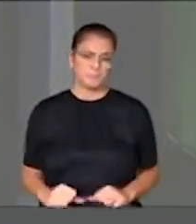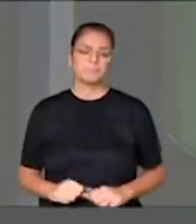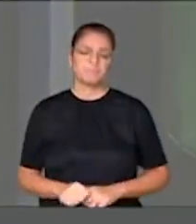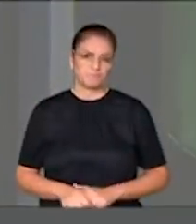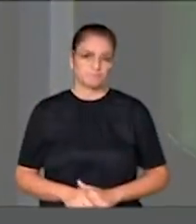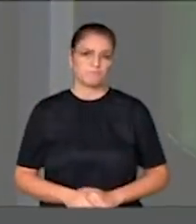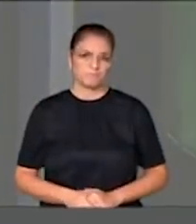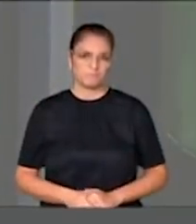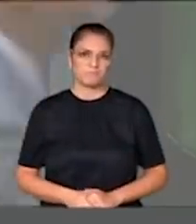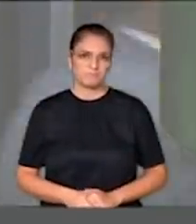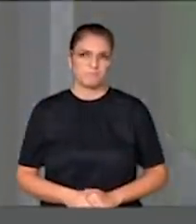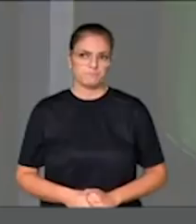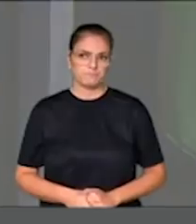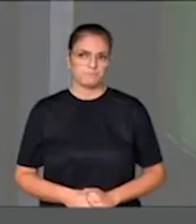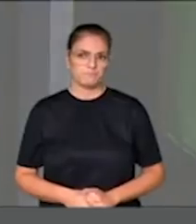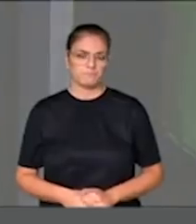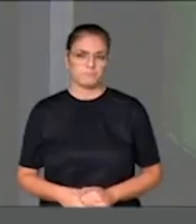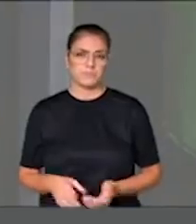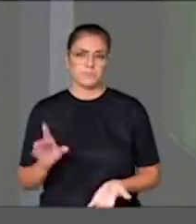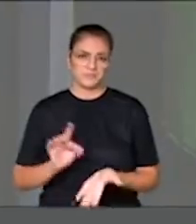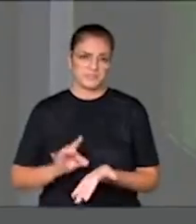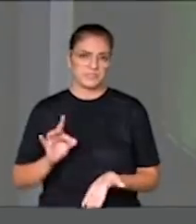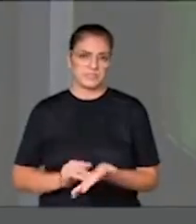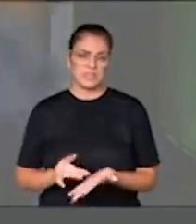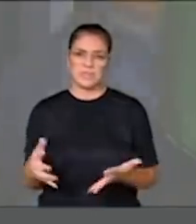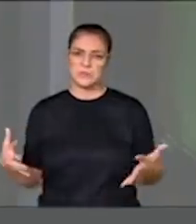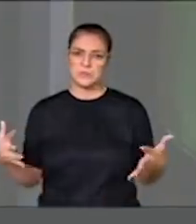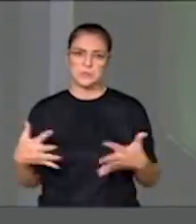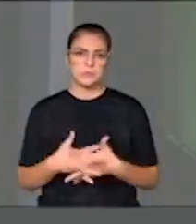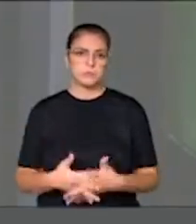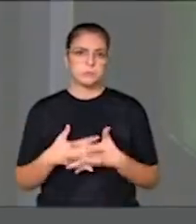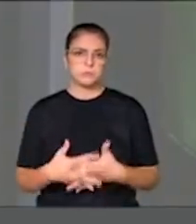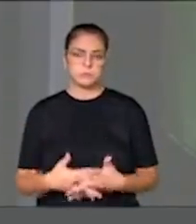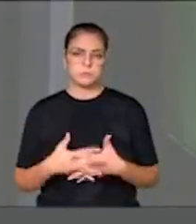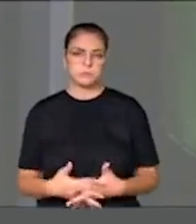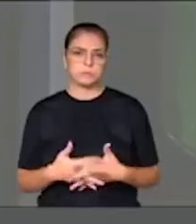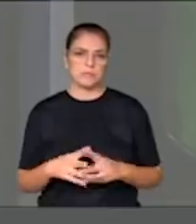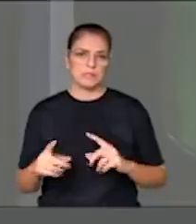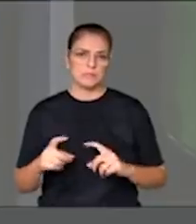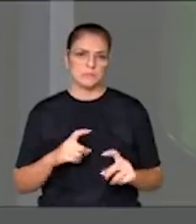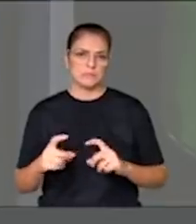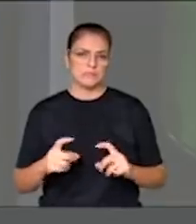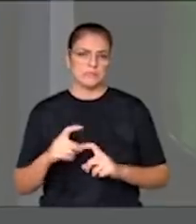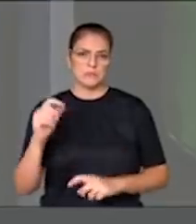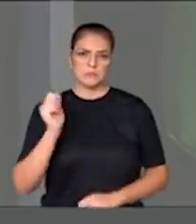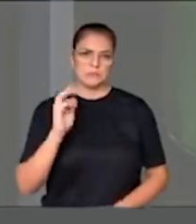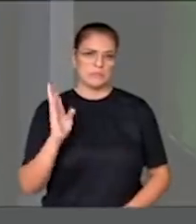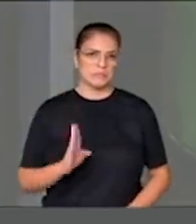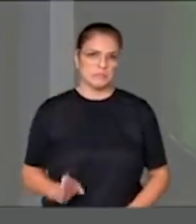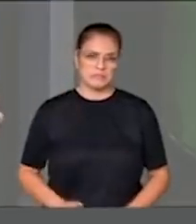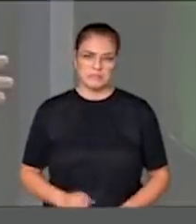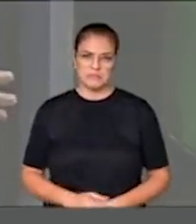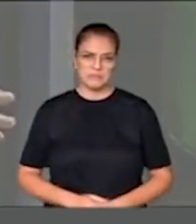processo de um verdadeiro caos institucional em que o brasil está envolvido